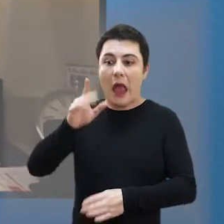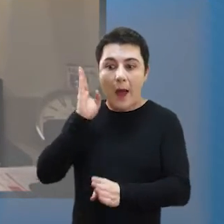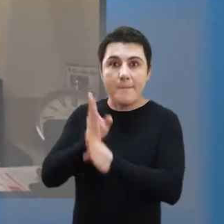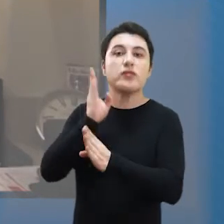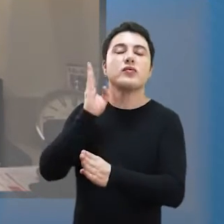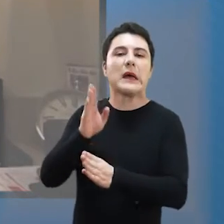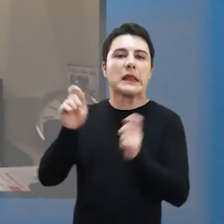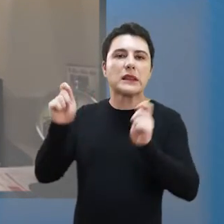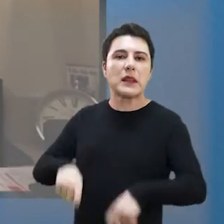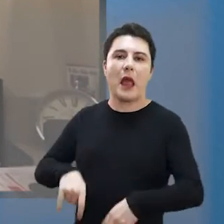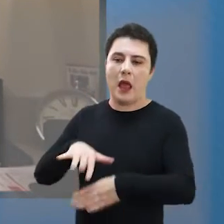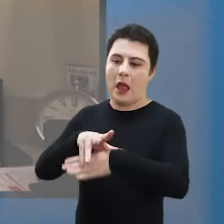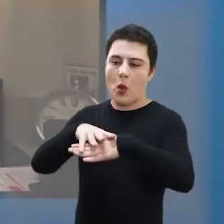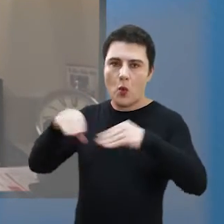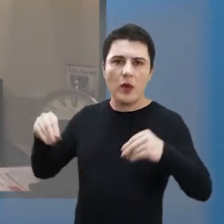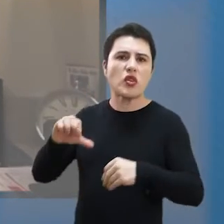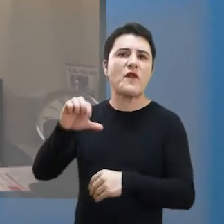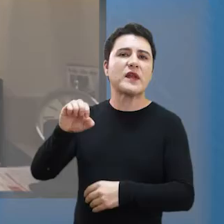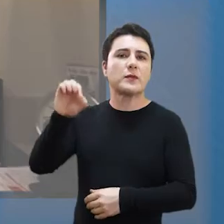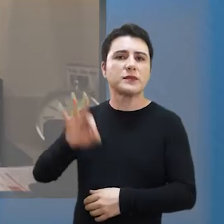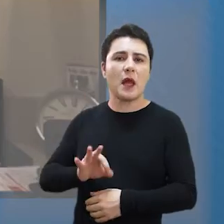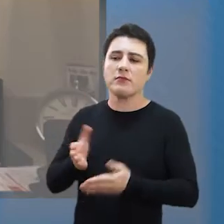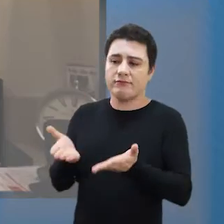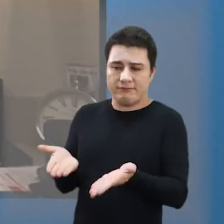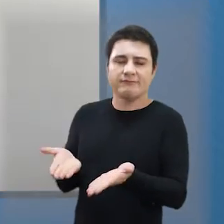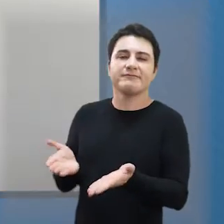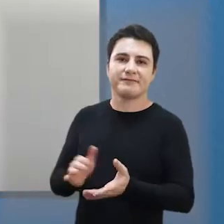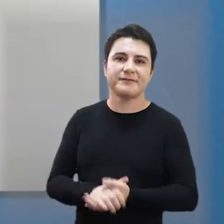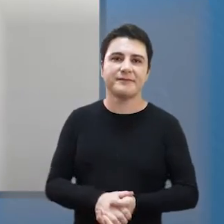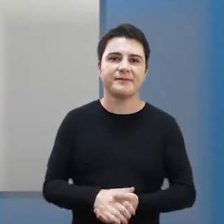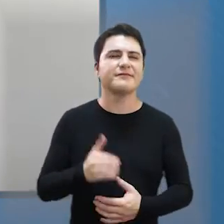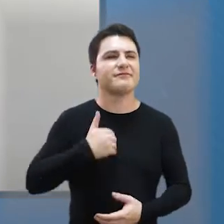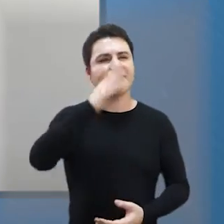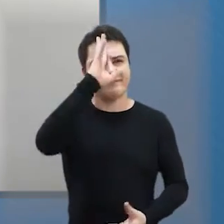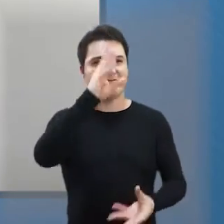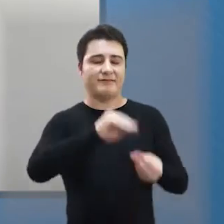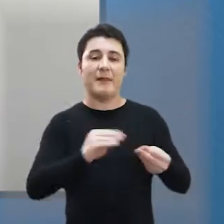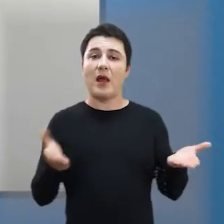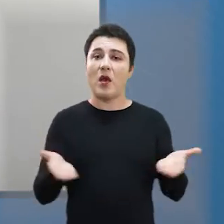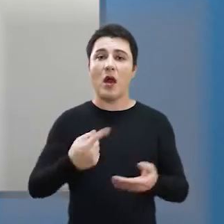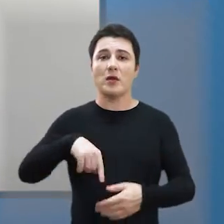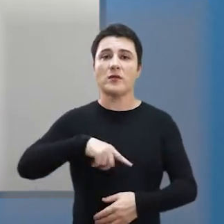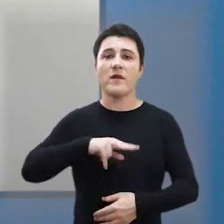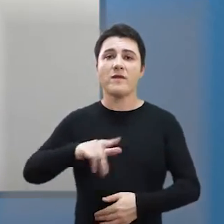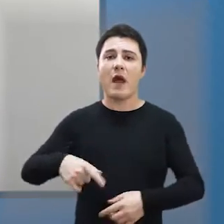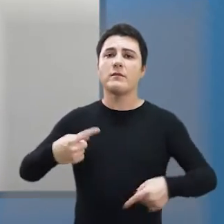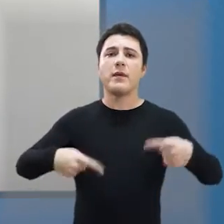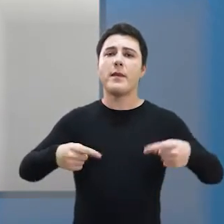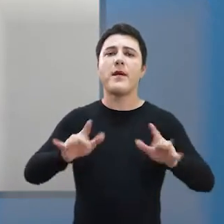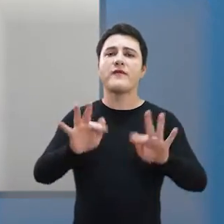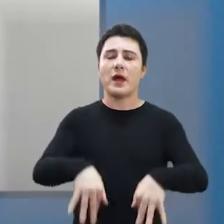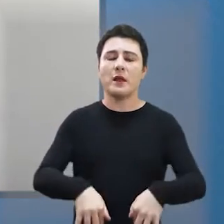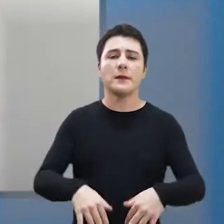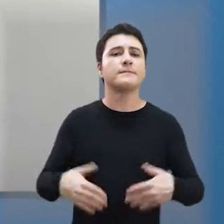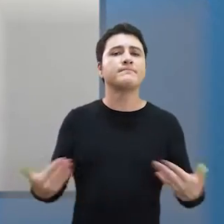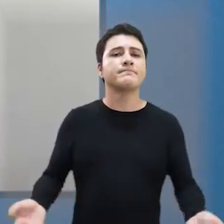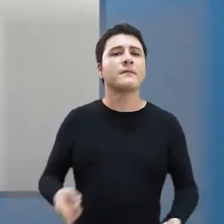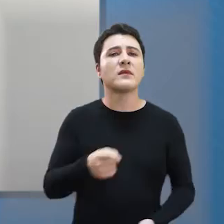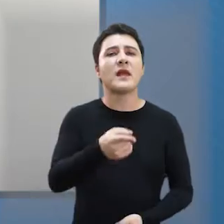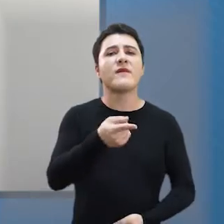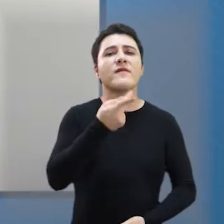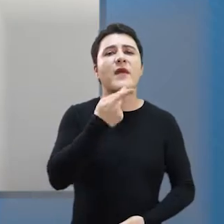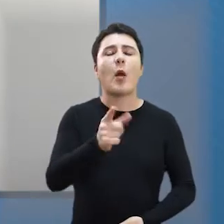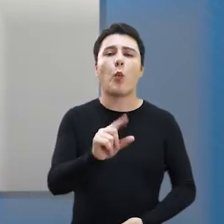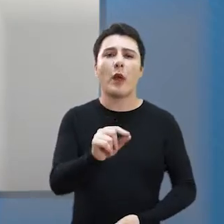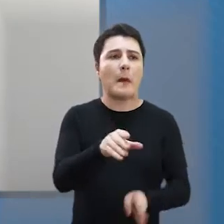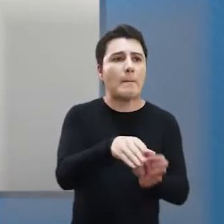conseguimos a cura em mais de 90% dos casos. Entendi, doutor Ricardo. Para a gente finalizar, qual é a dica que você